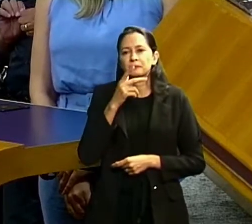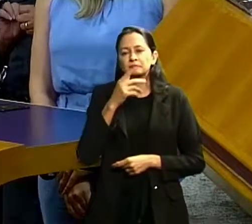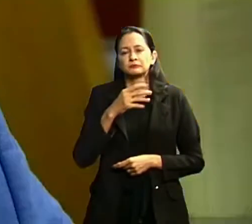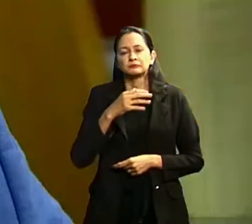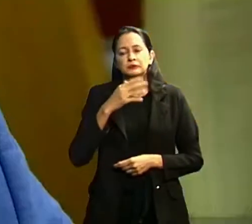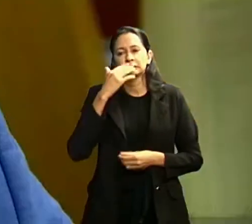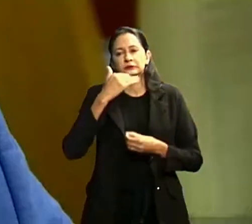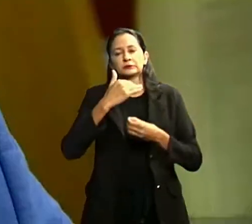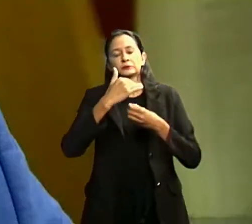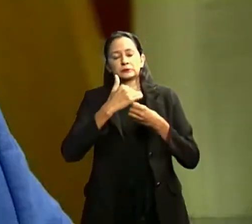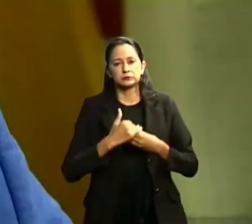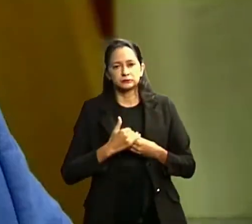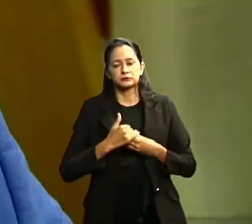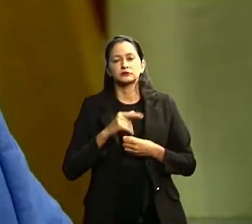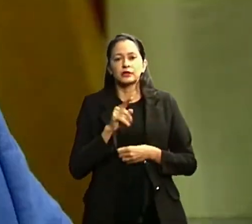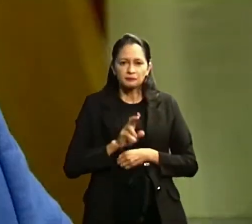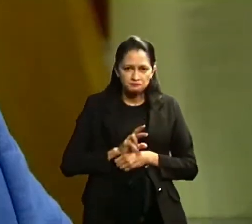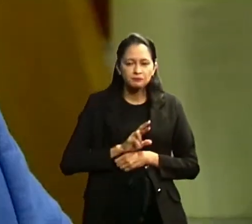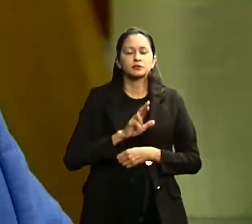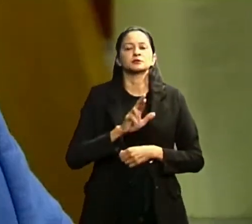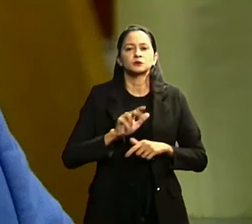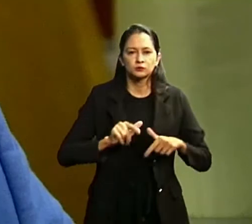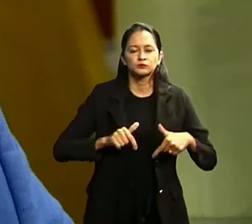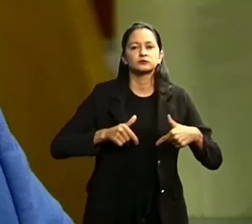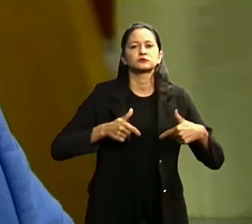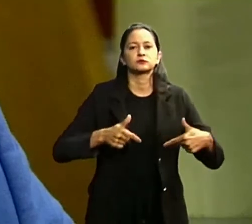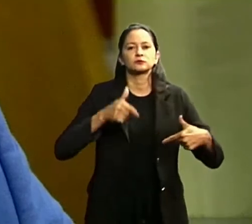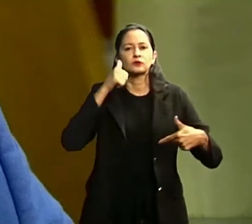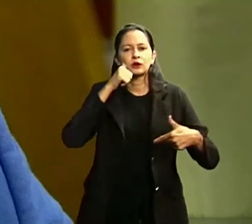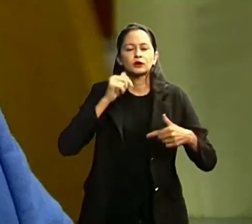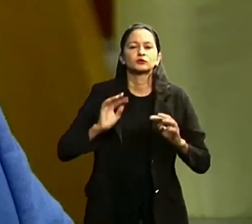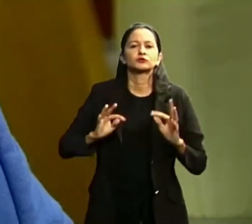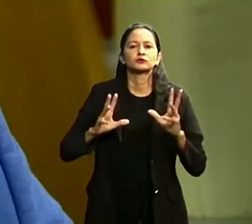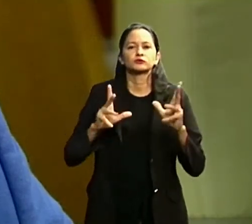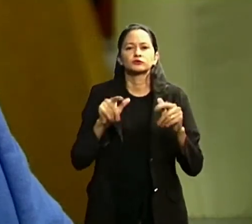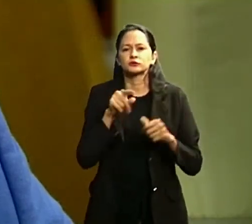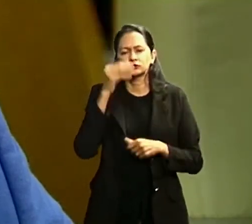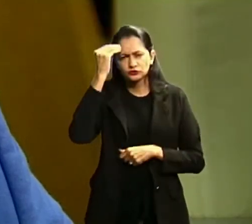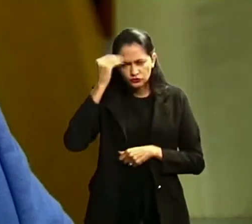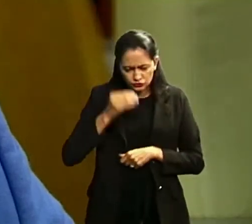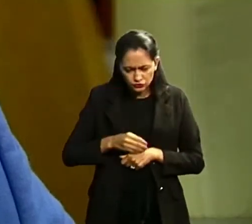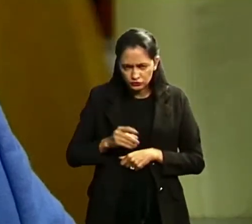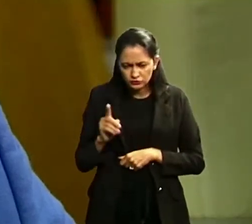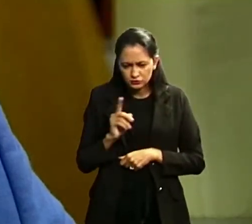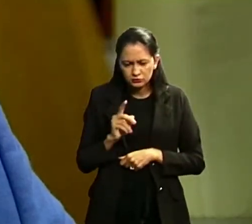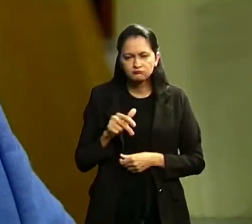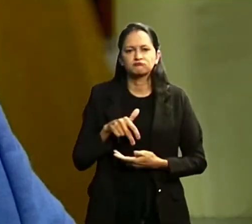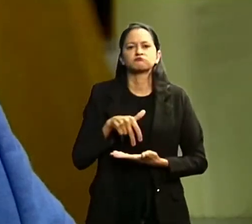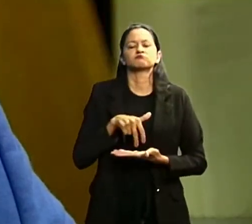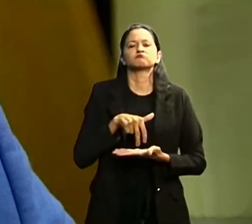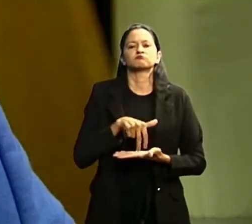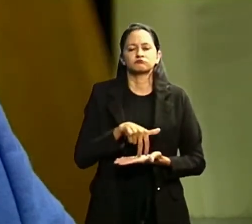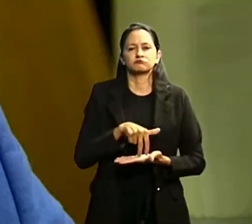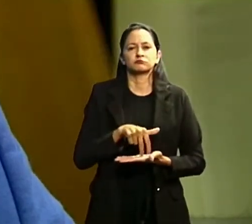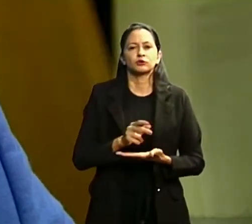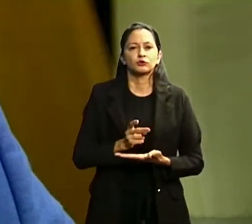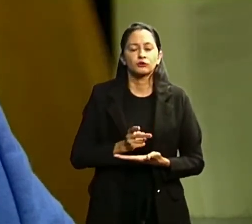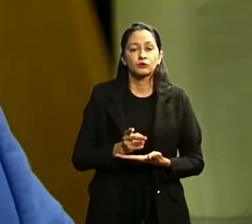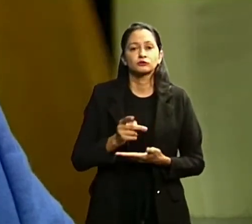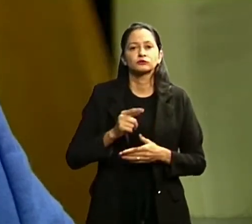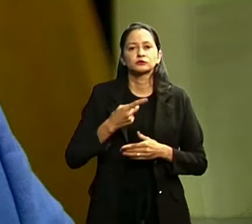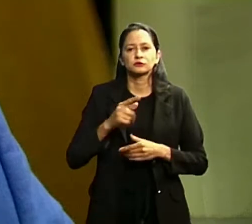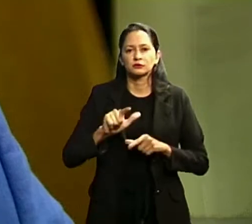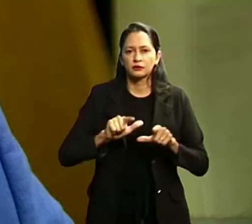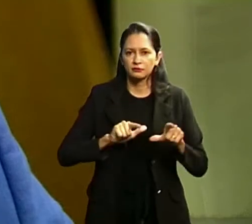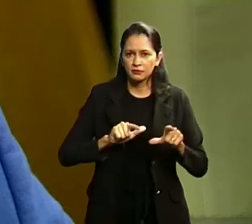não só de Aparecida de Goiânia, como do Estado e como do Brasil. Continue com a cabeça erguida como a senhora tem, continue exercendo o seu